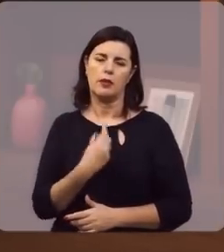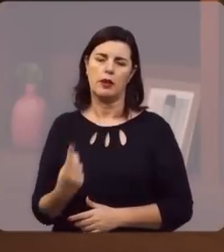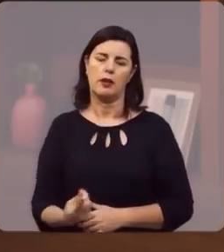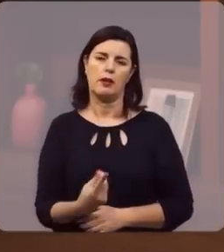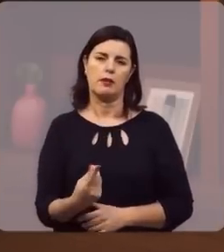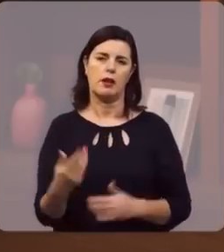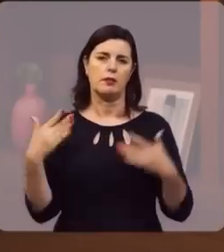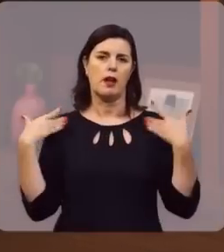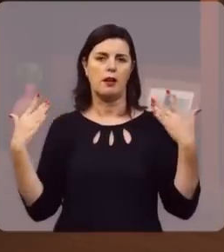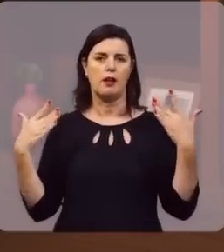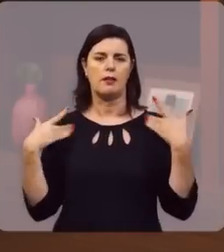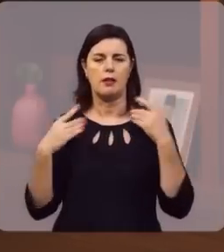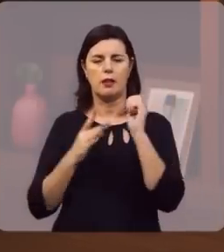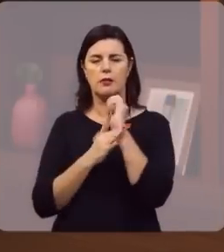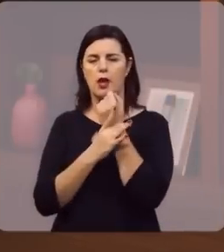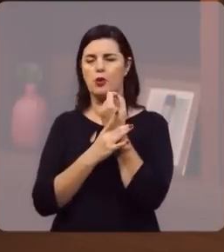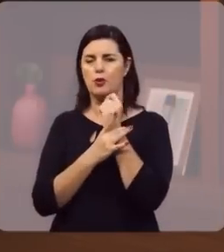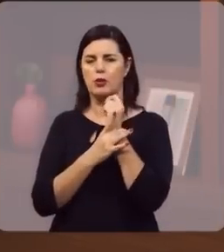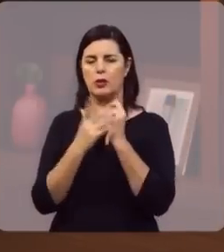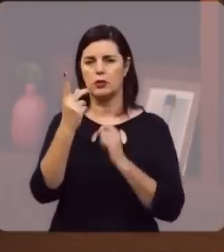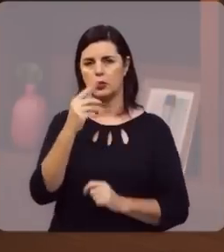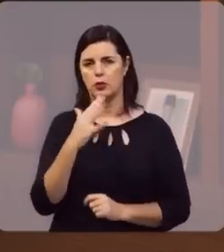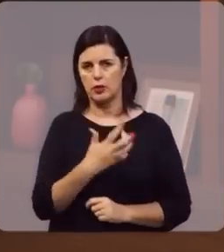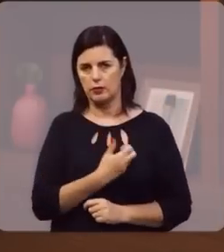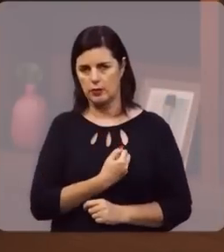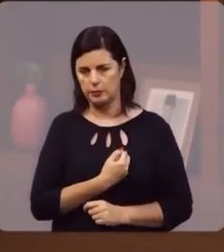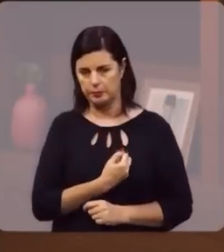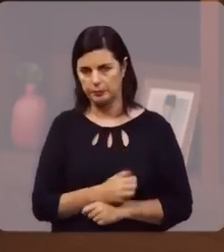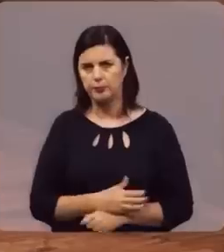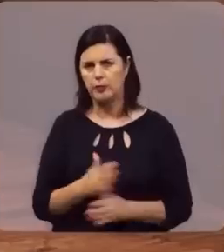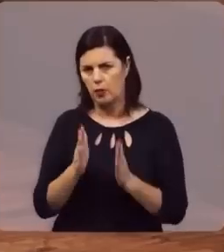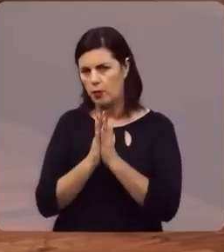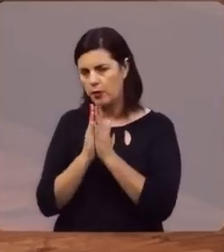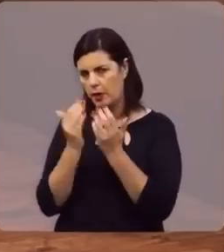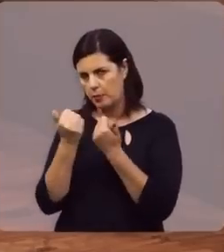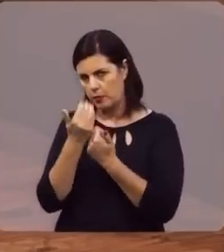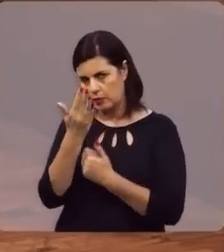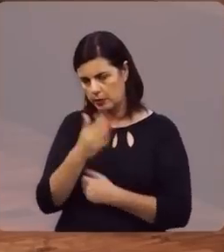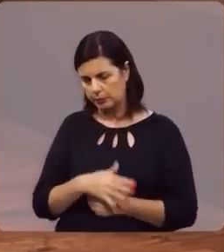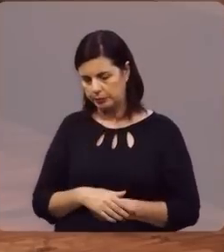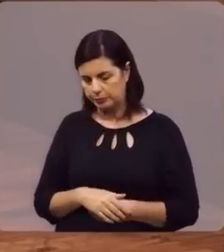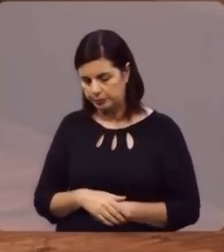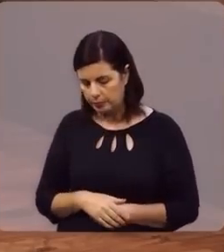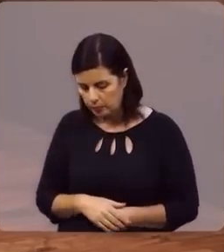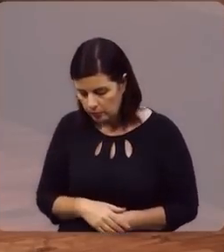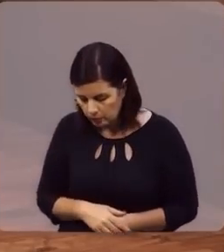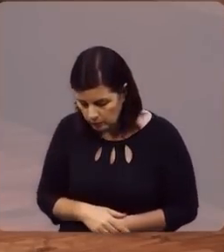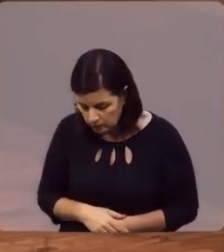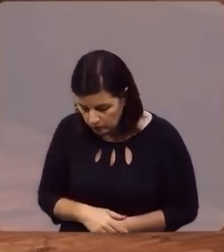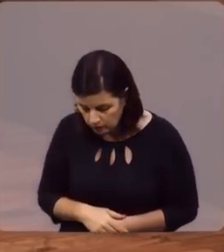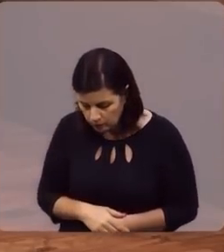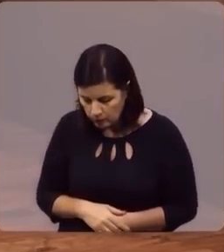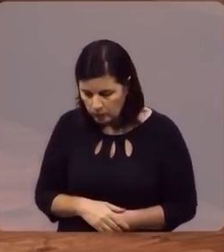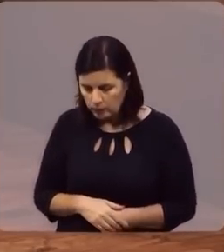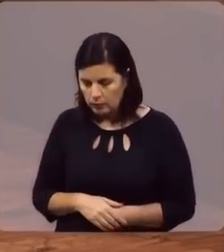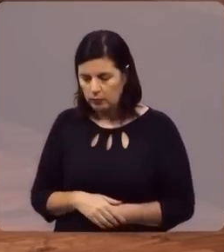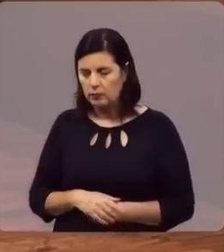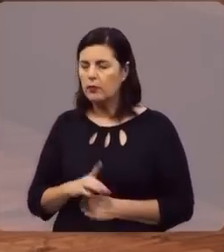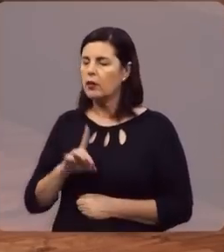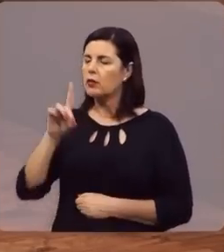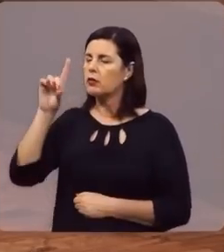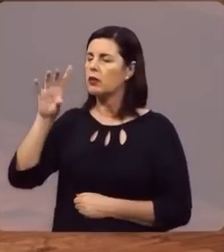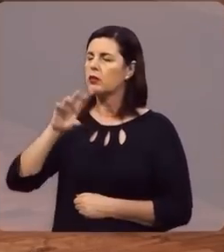Eterna Alegria EA segurança da sua salvação eu vou orar com você vou orar por você